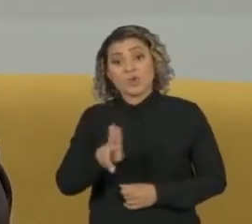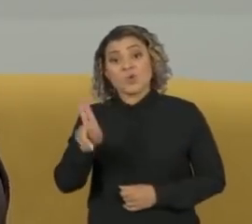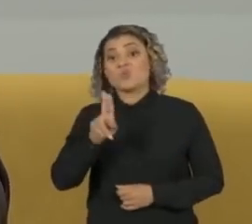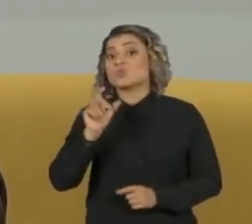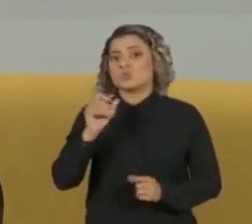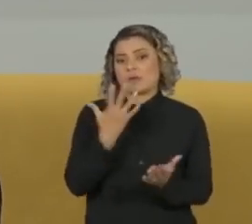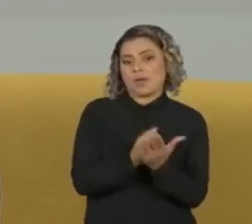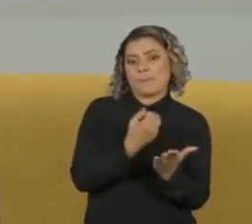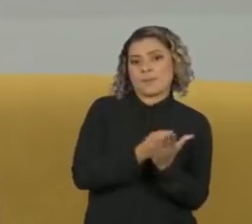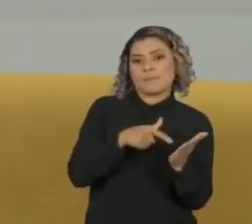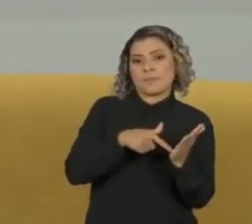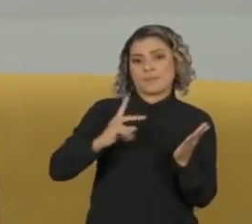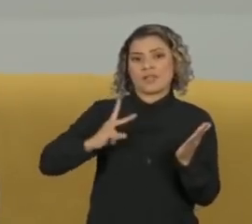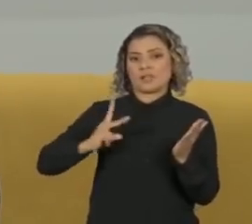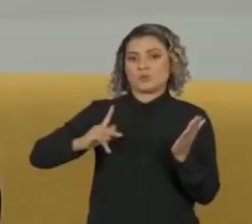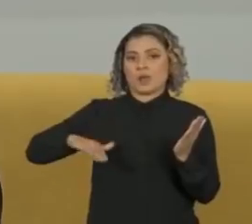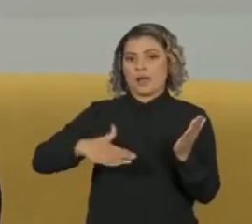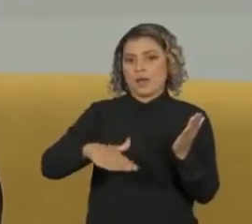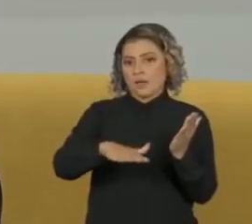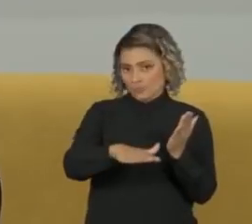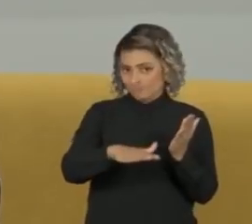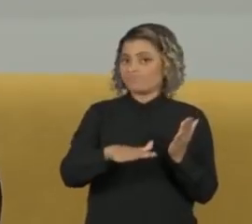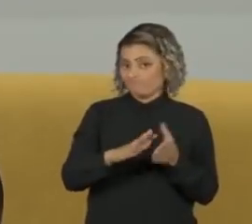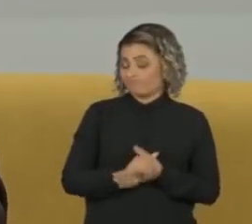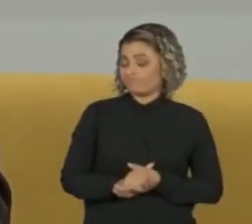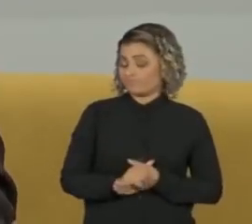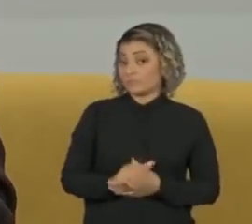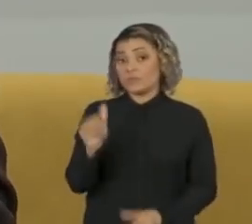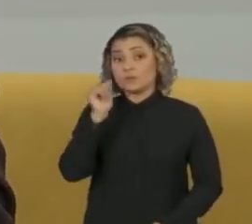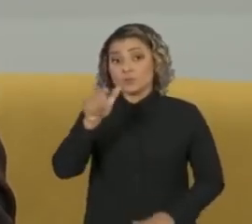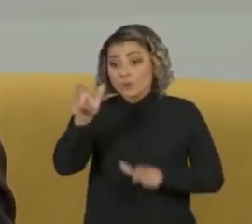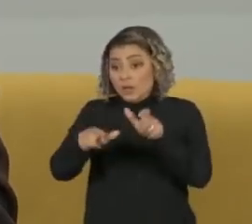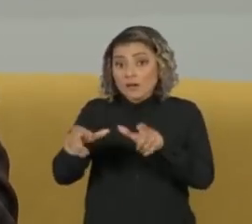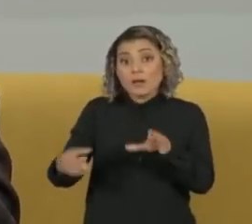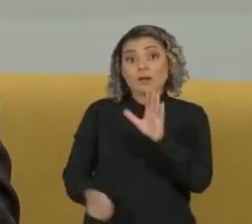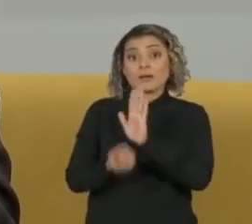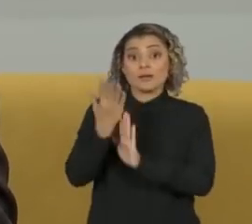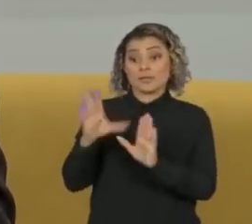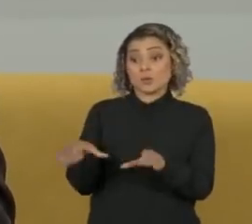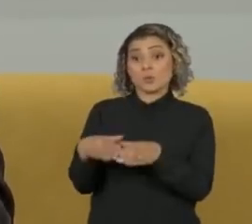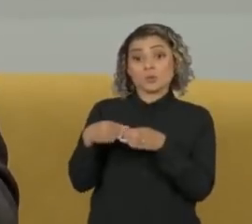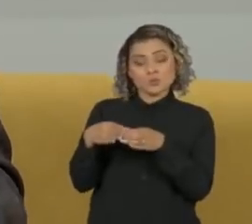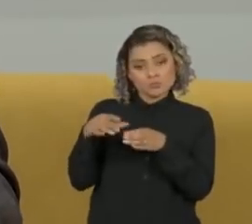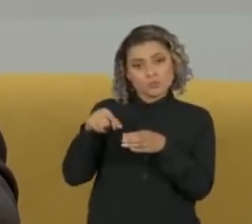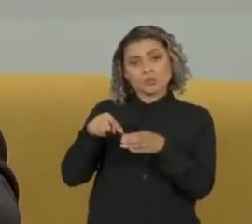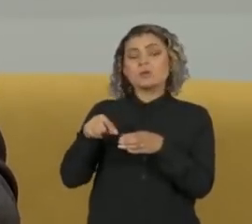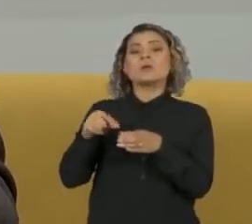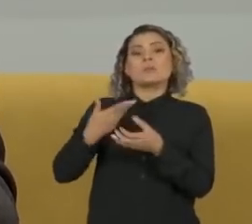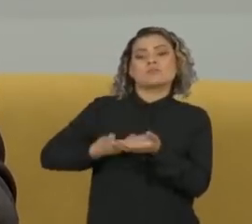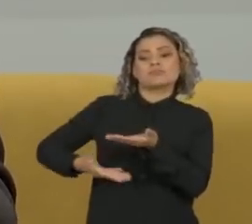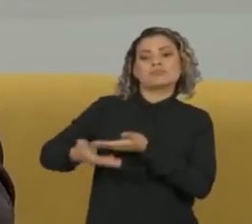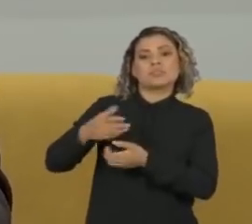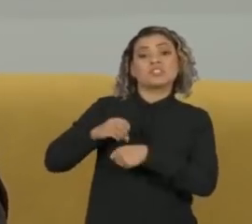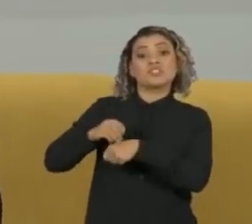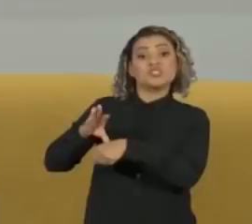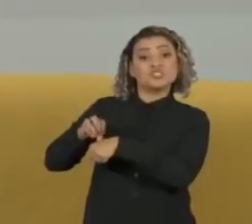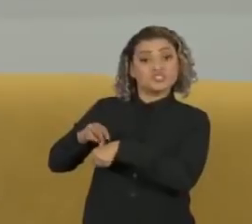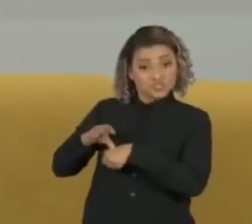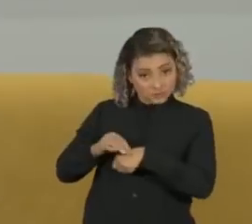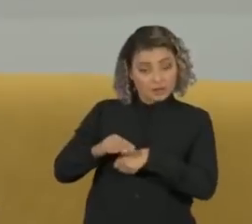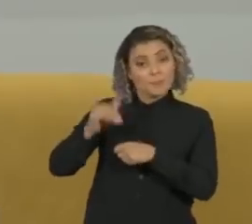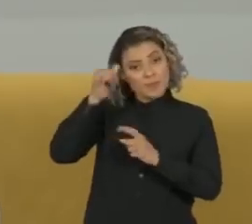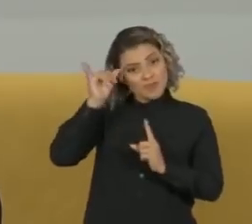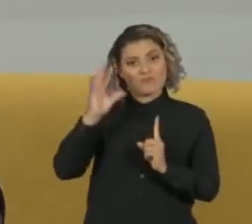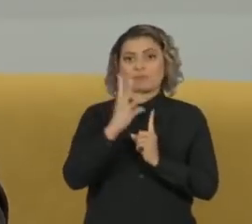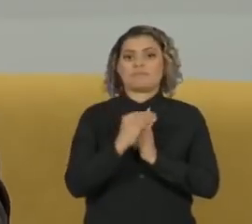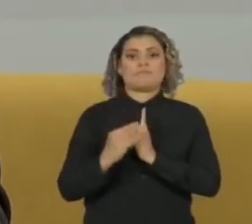serviços de motoristas por aplicativos. Mulheres montam grupos virtuais para compartilhar dicas contra o